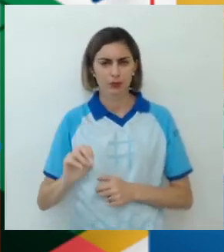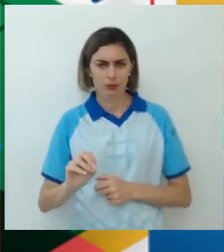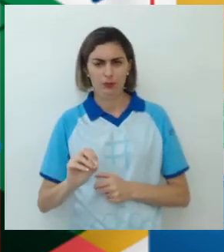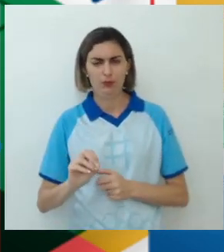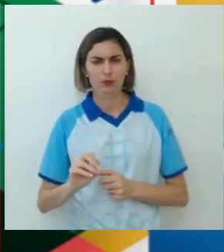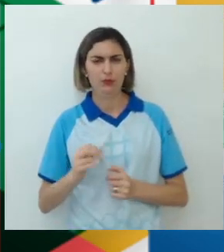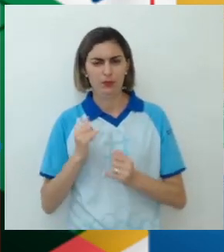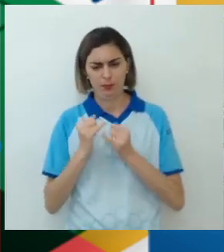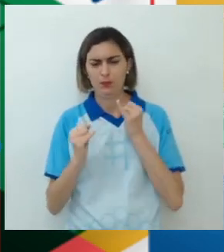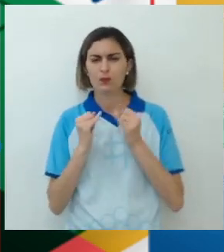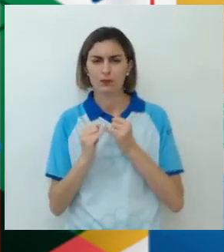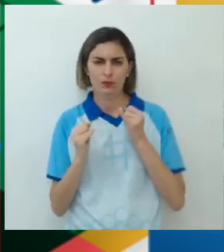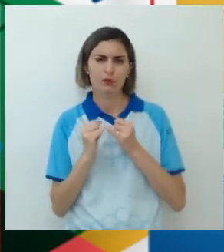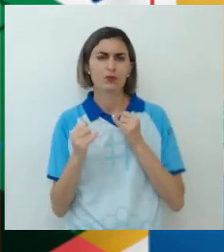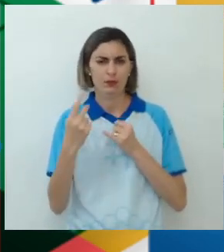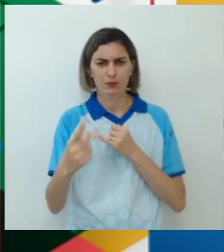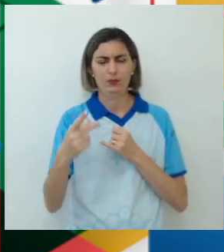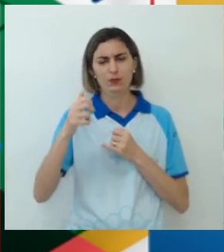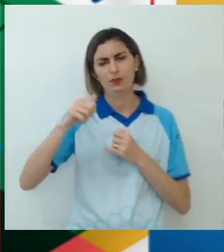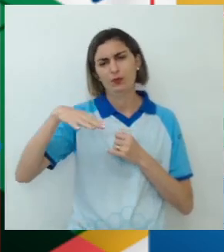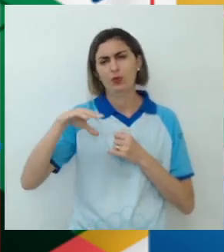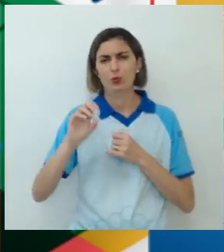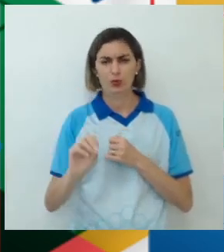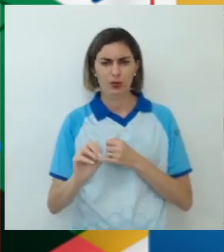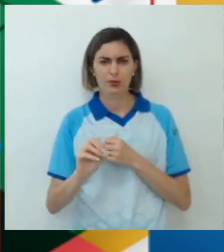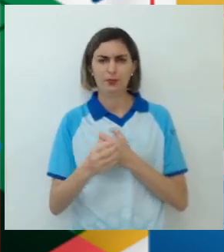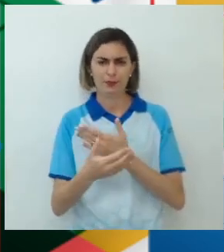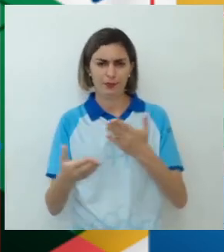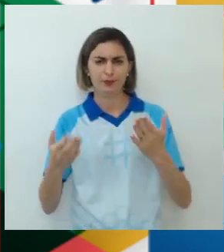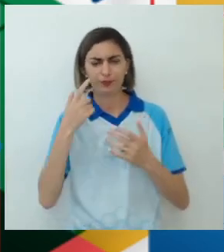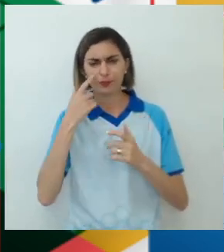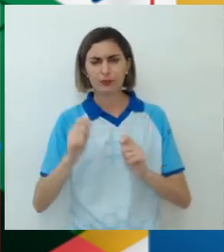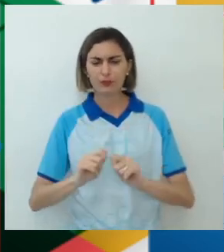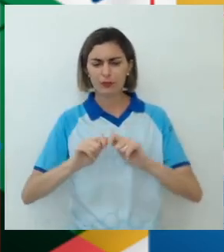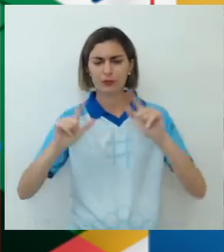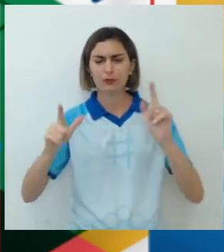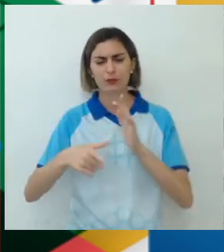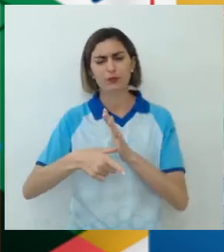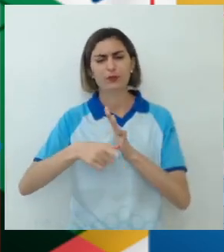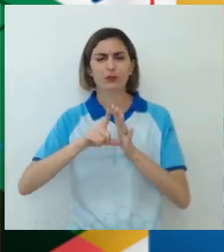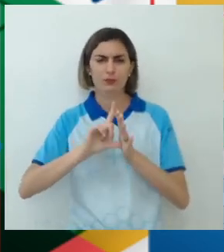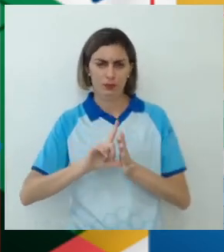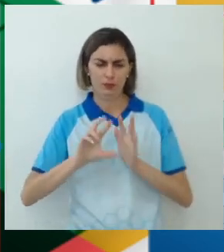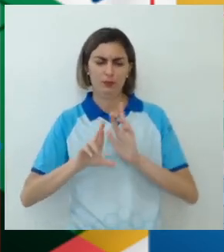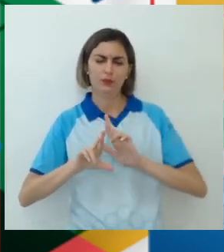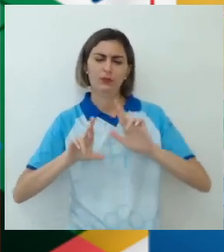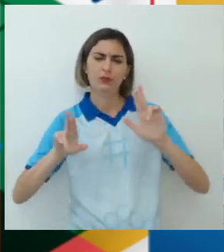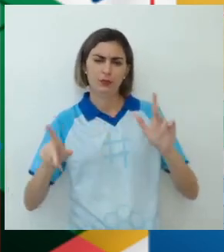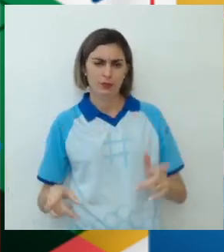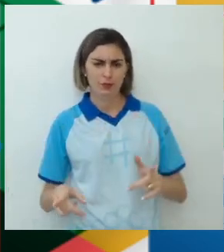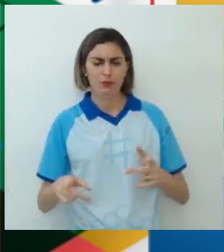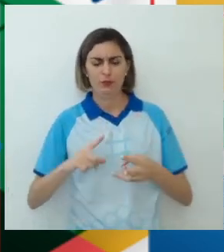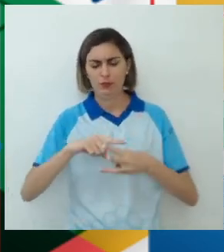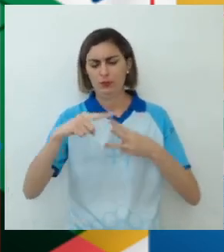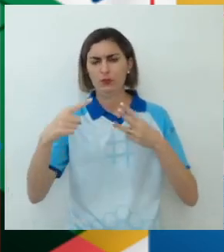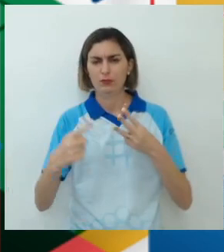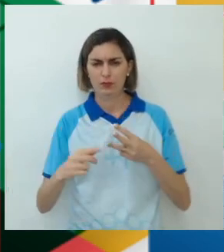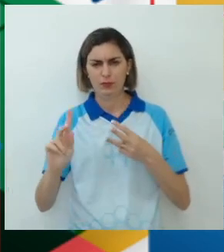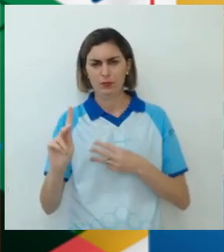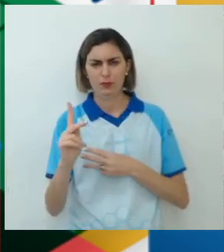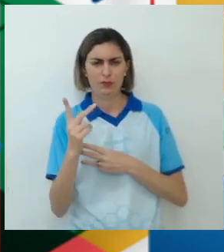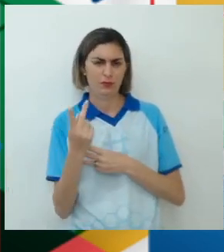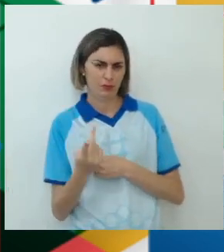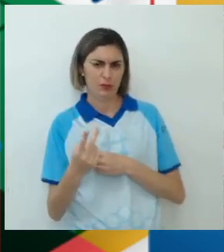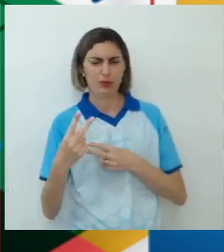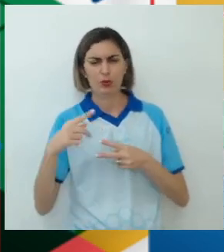bem semelhante àquela amônia que nós vimos no slide anterior, né? A diferença é que ao invés de serem 3 hidrogênios,